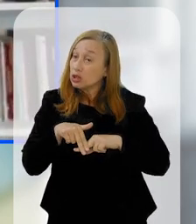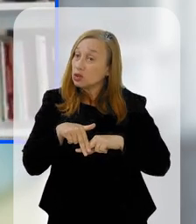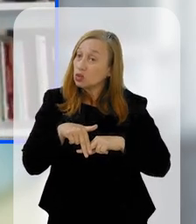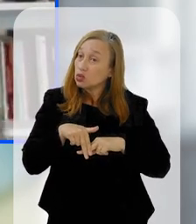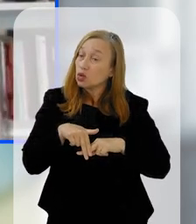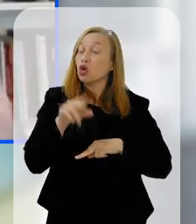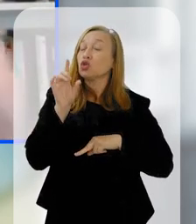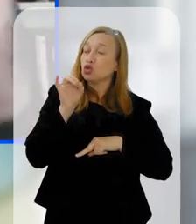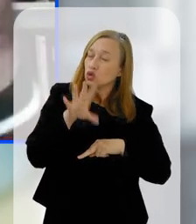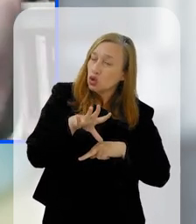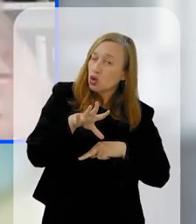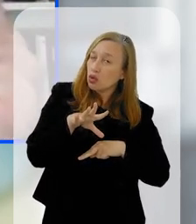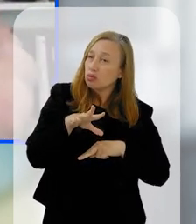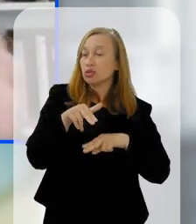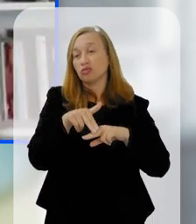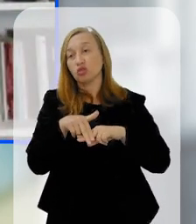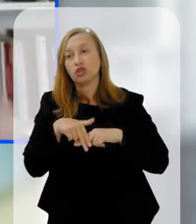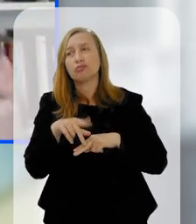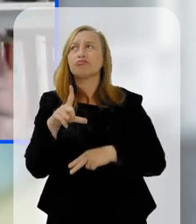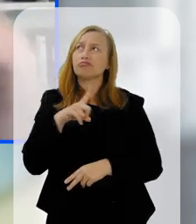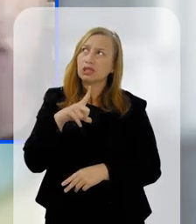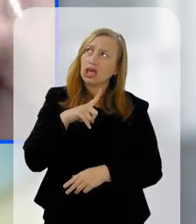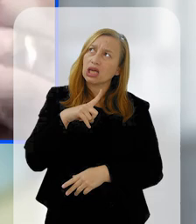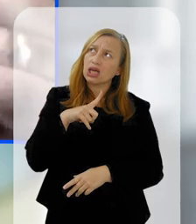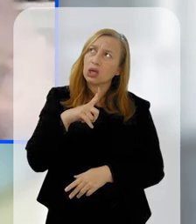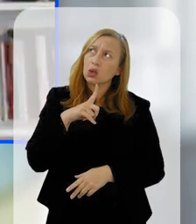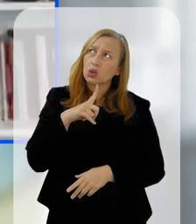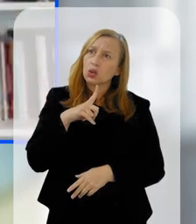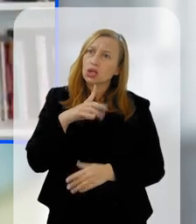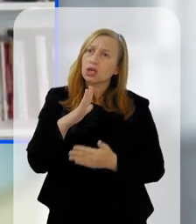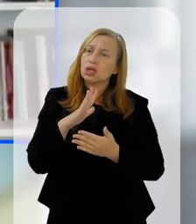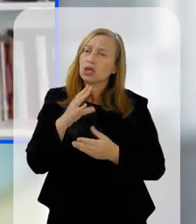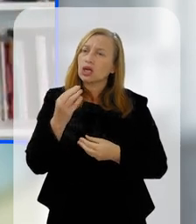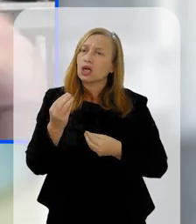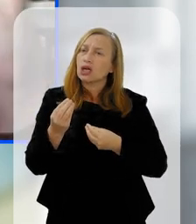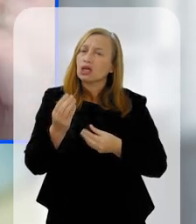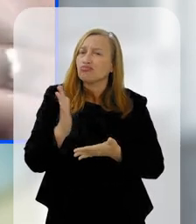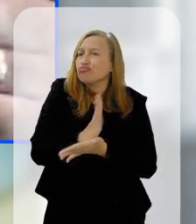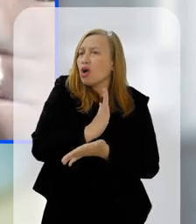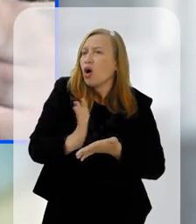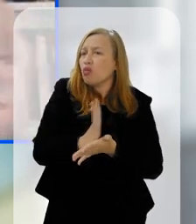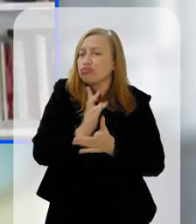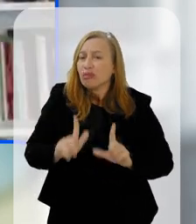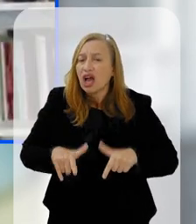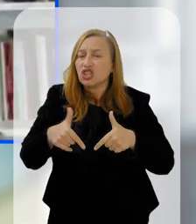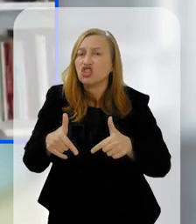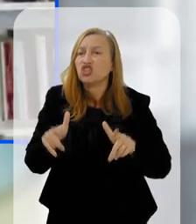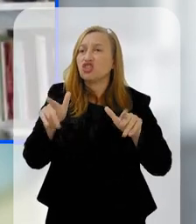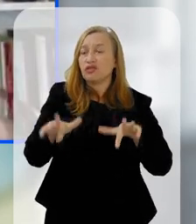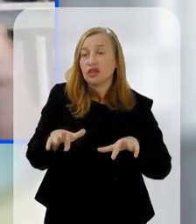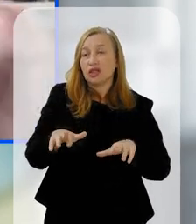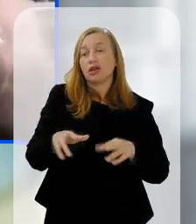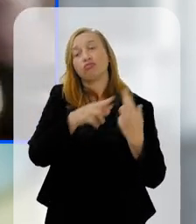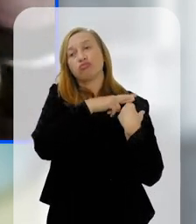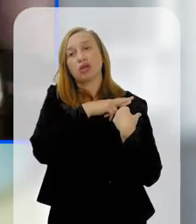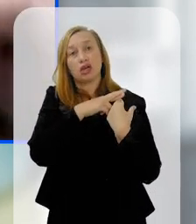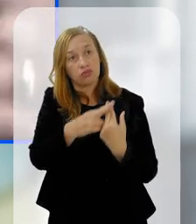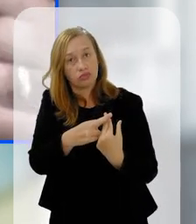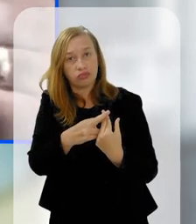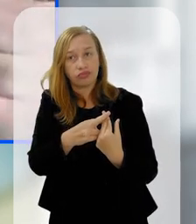isso, e talvez só por isso, a gente até tenha alguma atitude diferente e